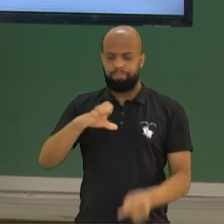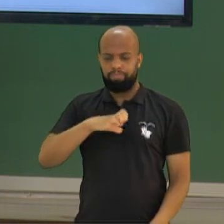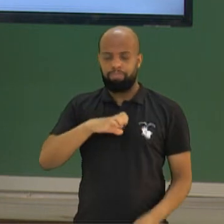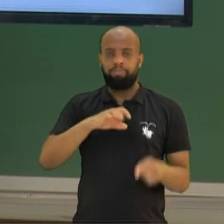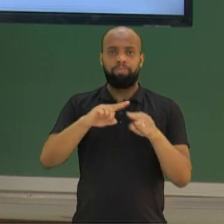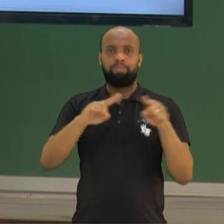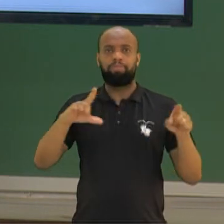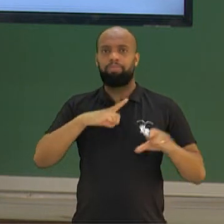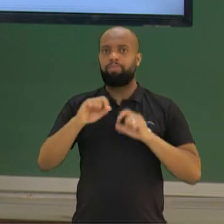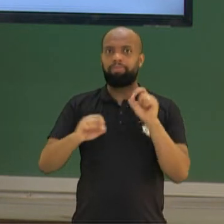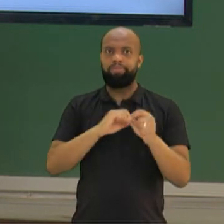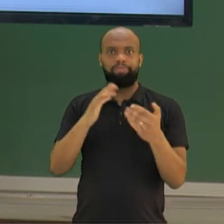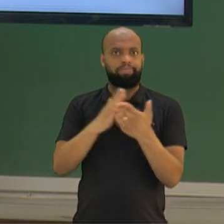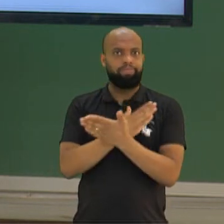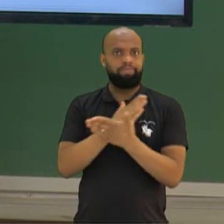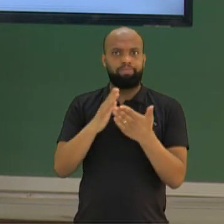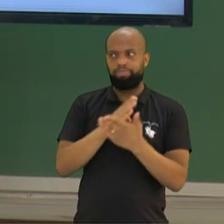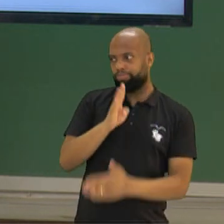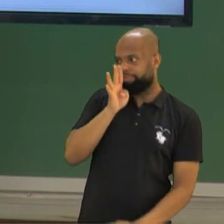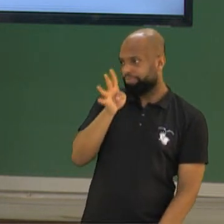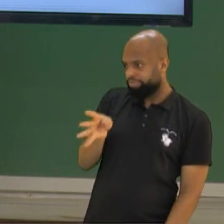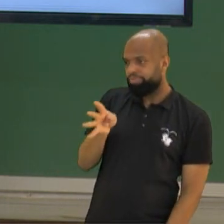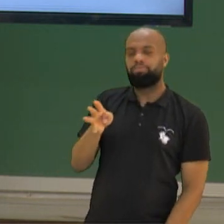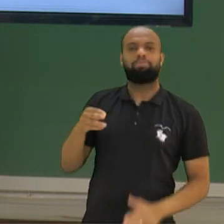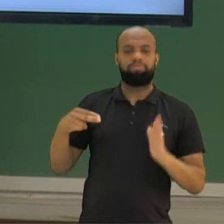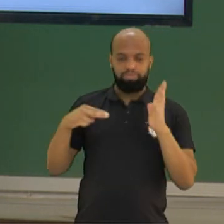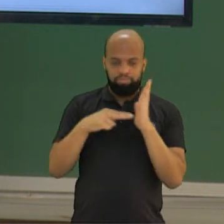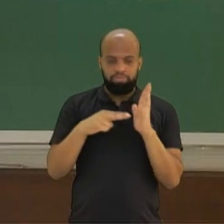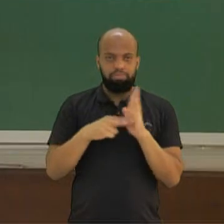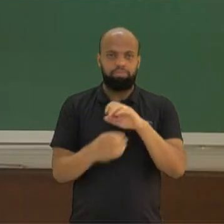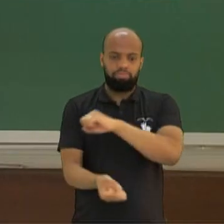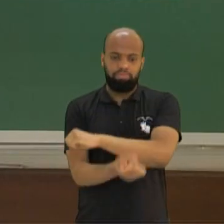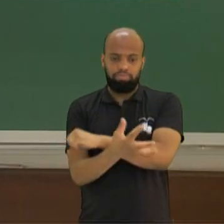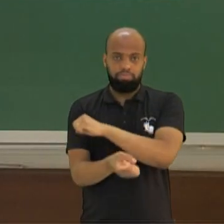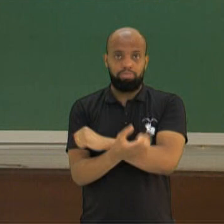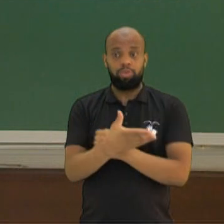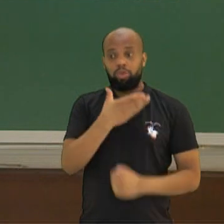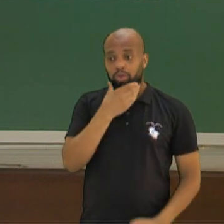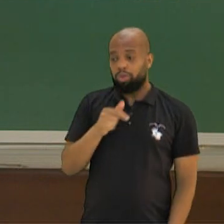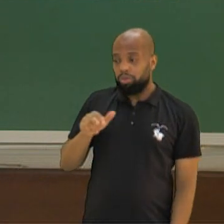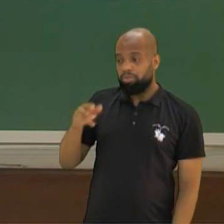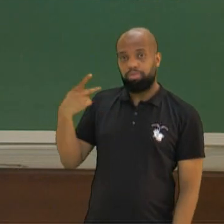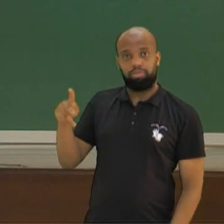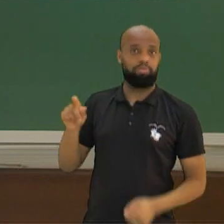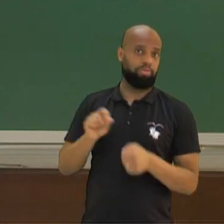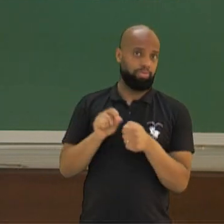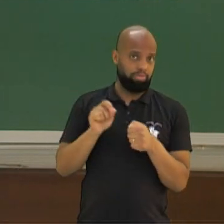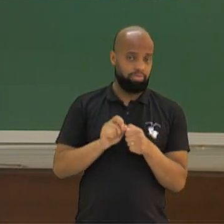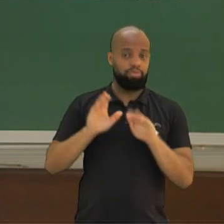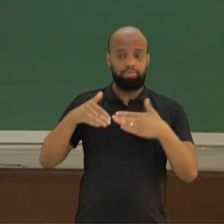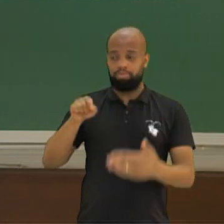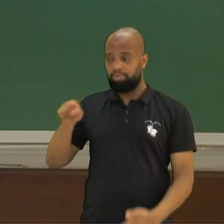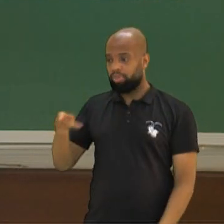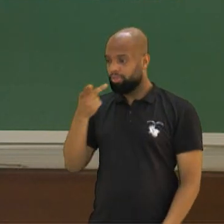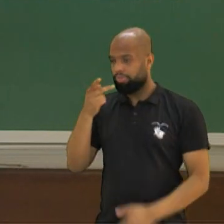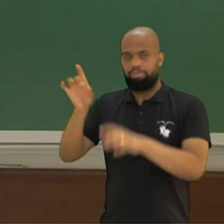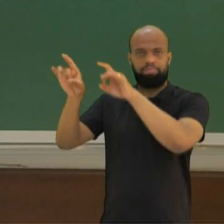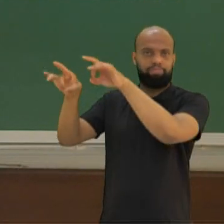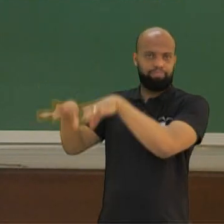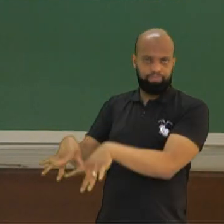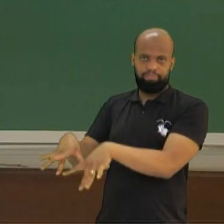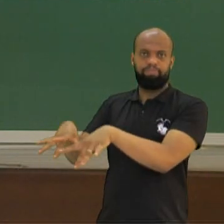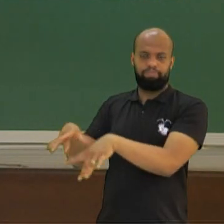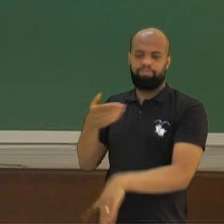enfrentar denúncias de corrupção, feitas inclusive pelo seu próprio irmão, e Collor renuncia à presidência da República